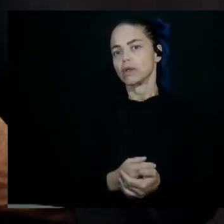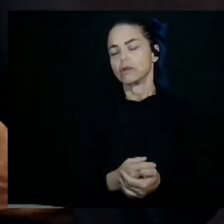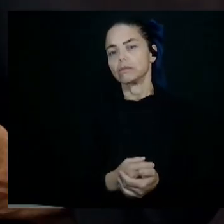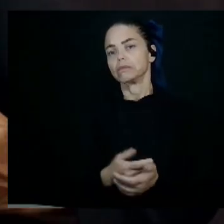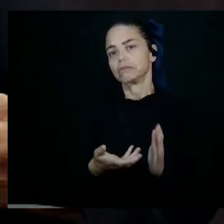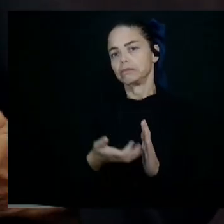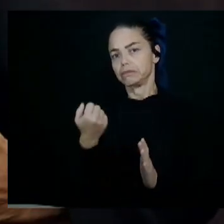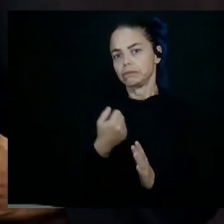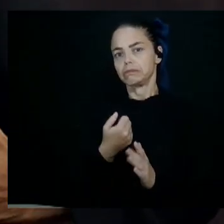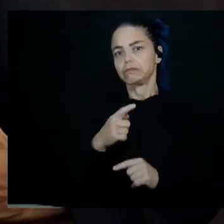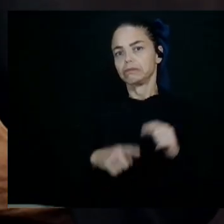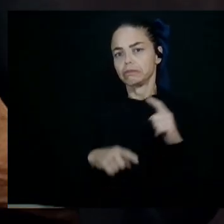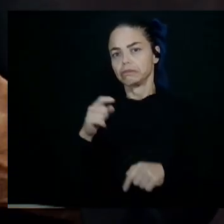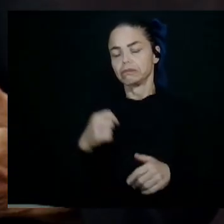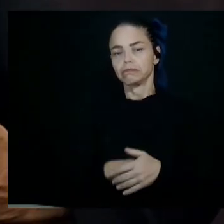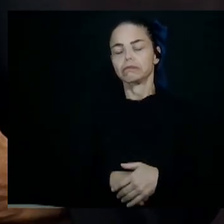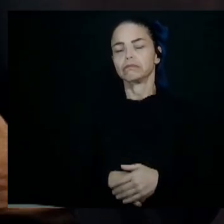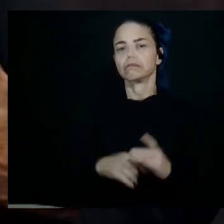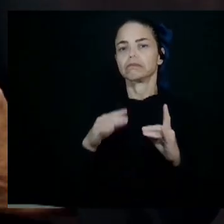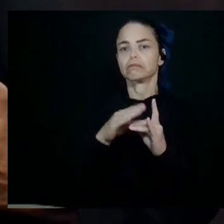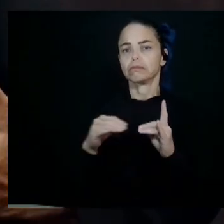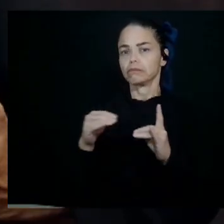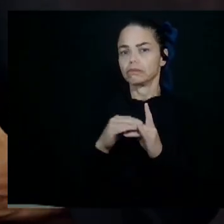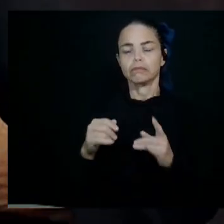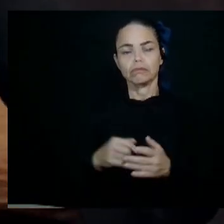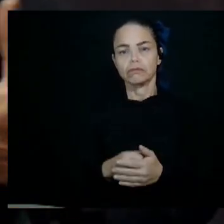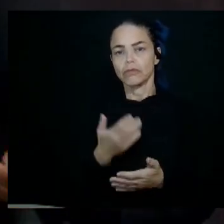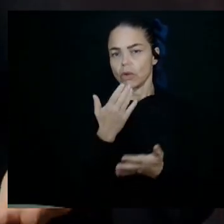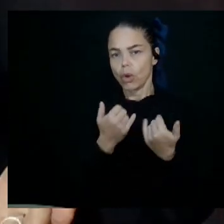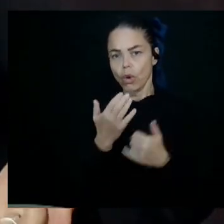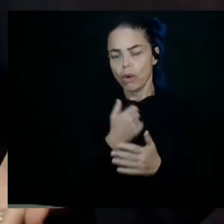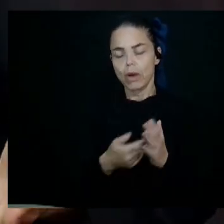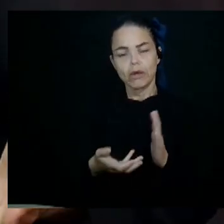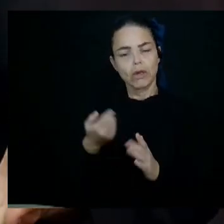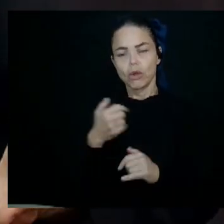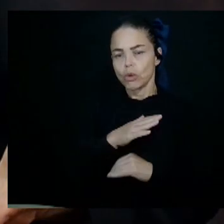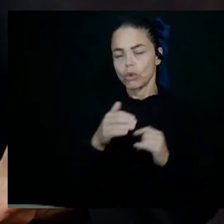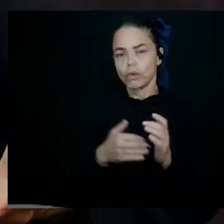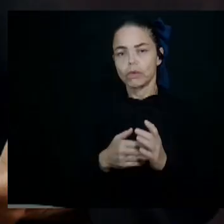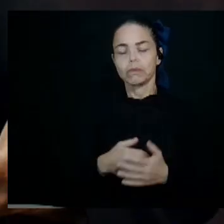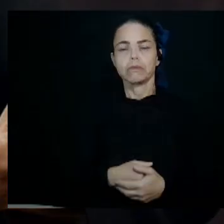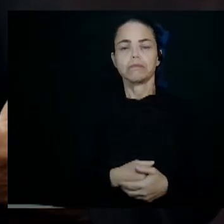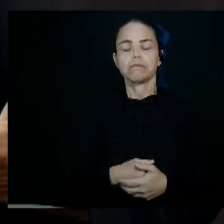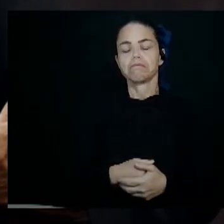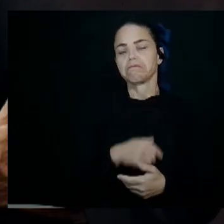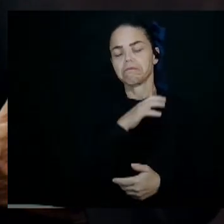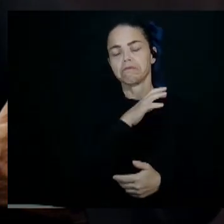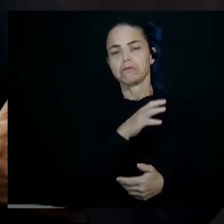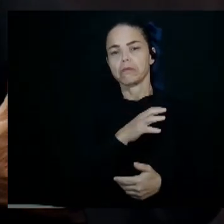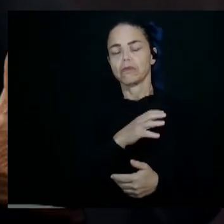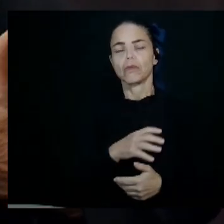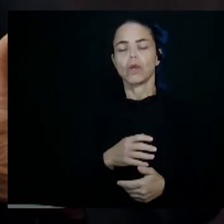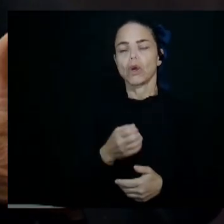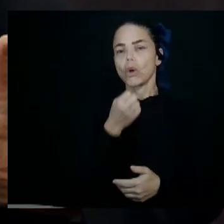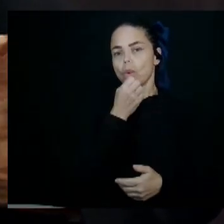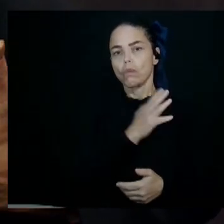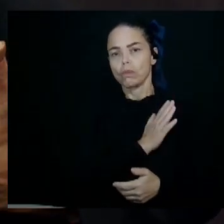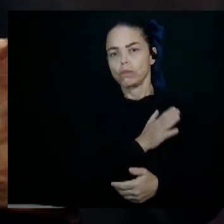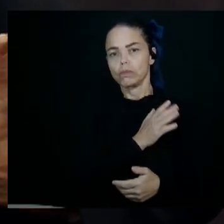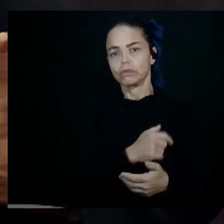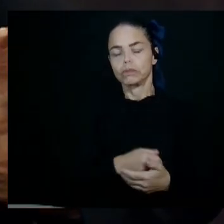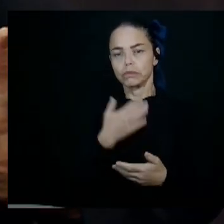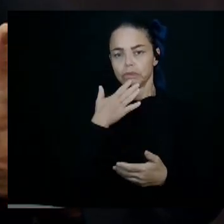dos produtos de origem animal, ela acaba trazendo benefícios que às vezes você não esperava. Sim. Então, a melhora